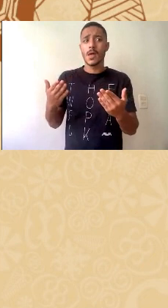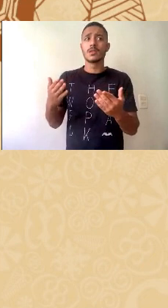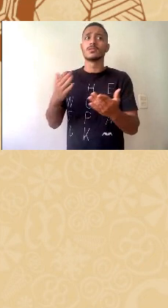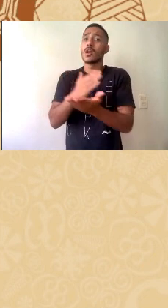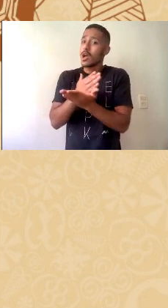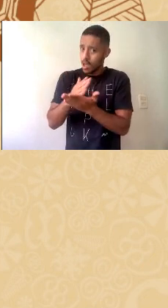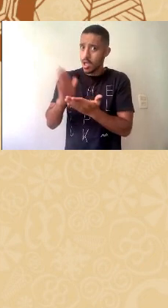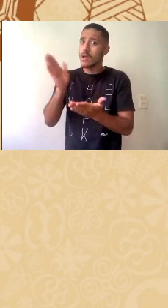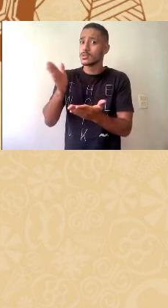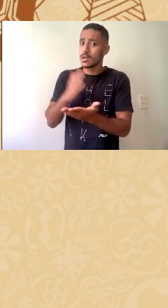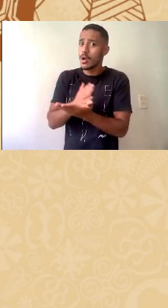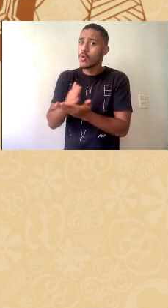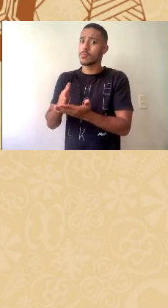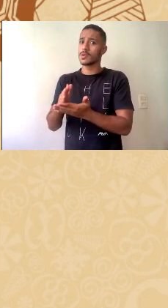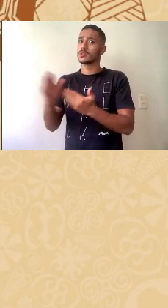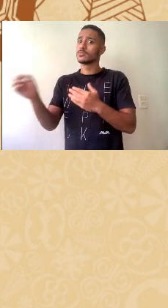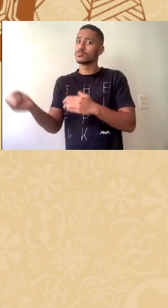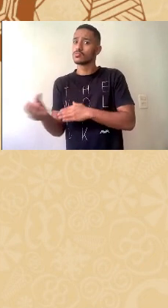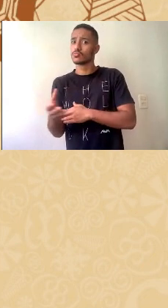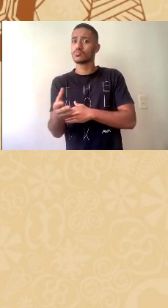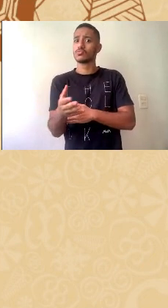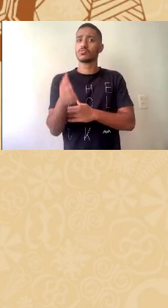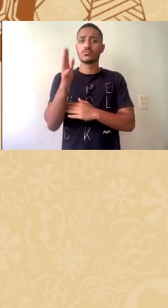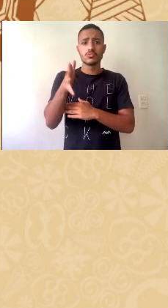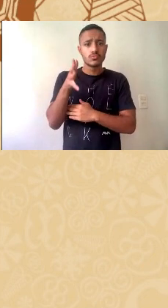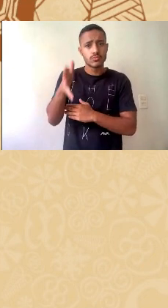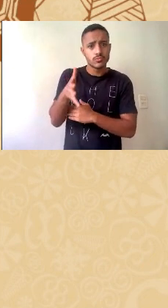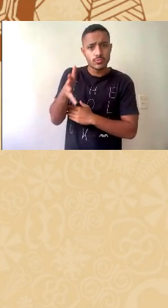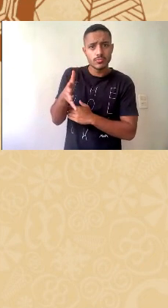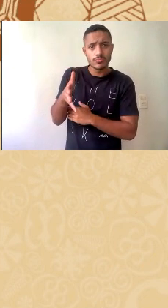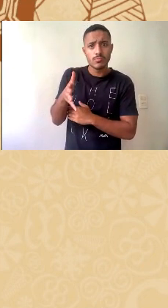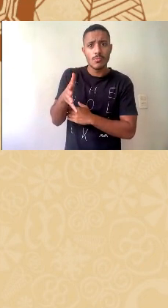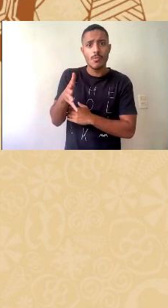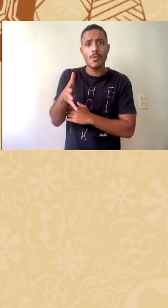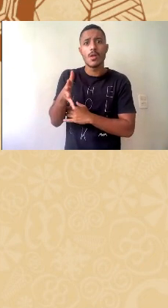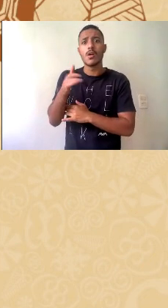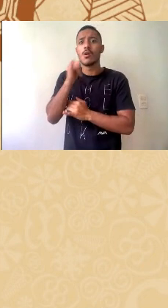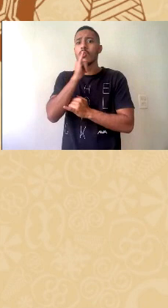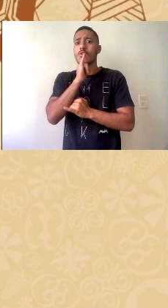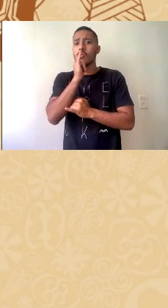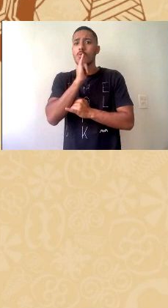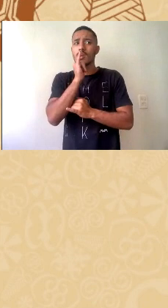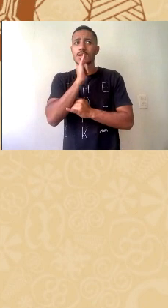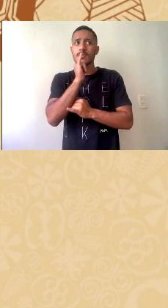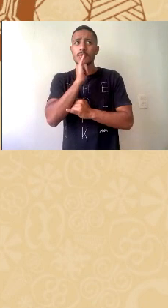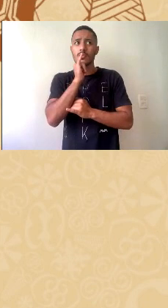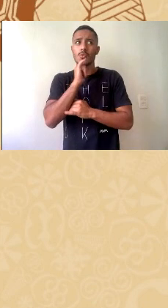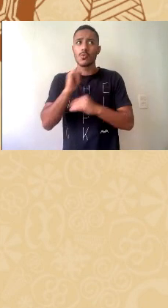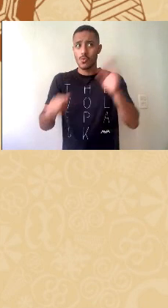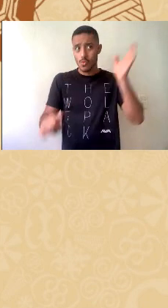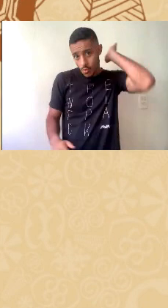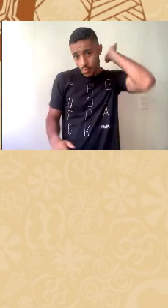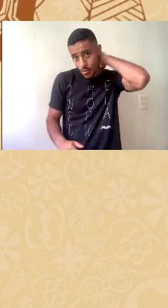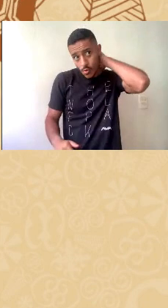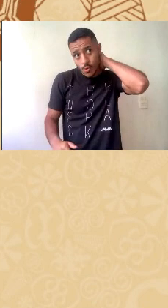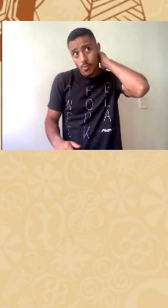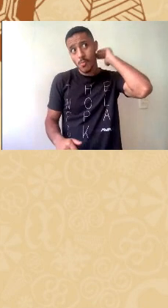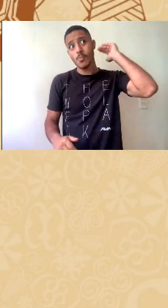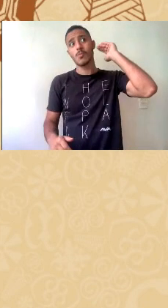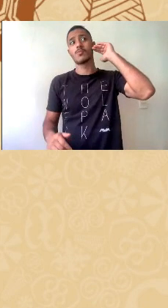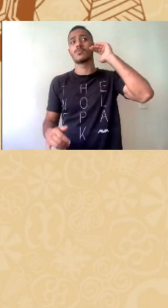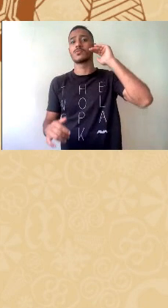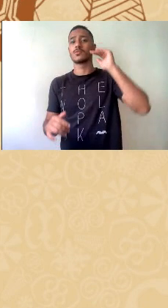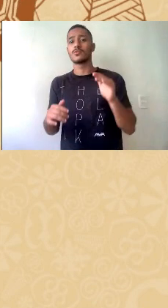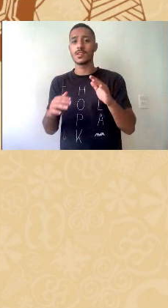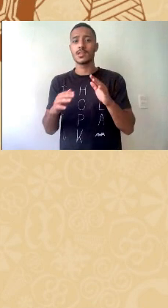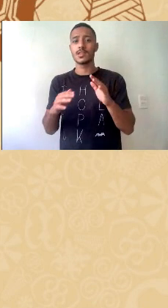inovação política. E aqui eu trago mais uma vez o exemplo de Belo Horizonte, com a Áurea Carolina e a experiência da Gabinetona. Ela